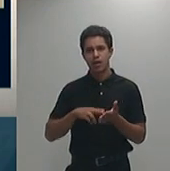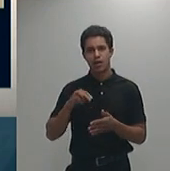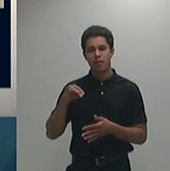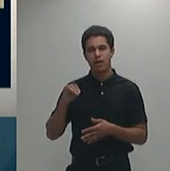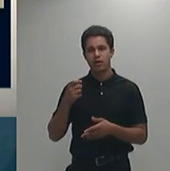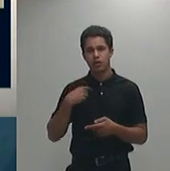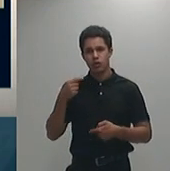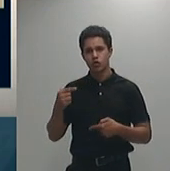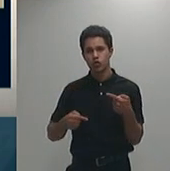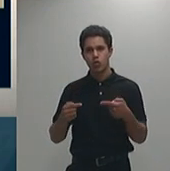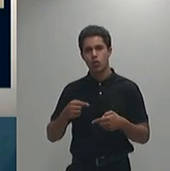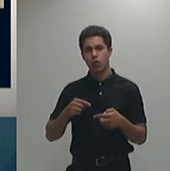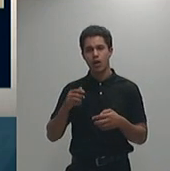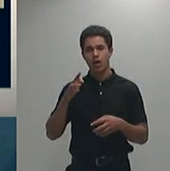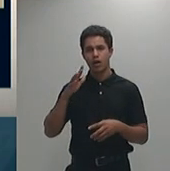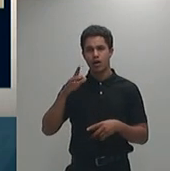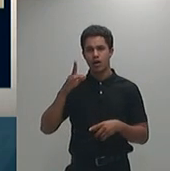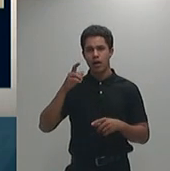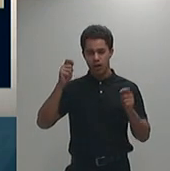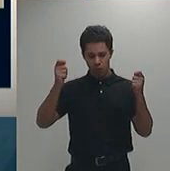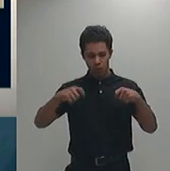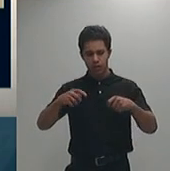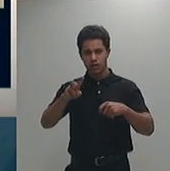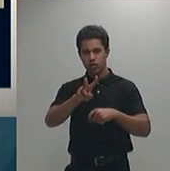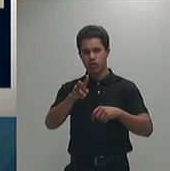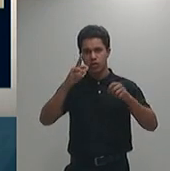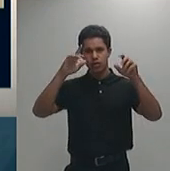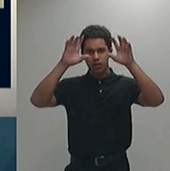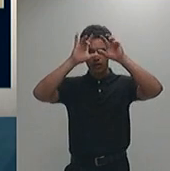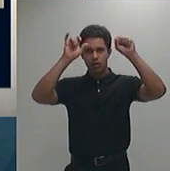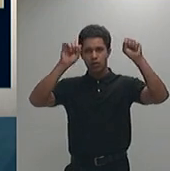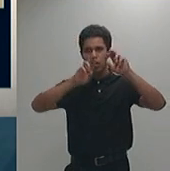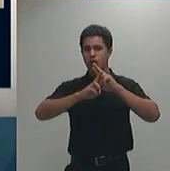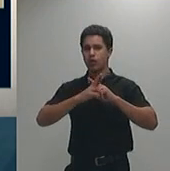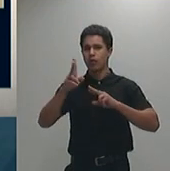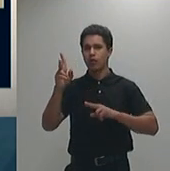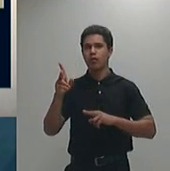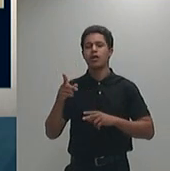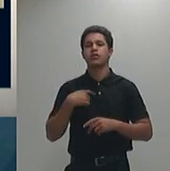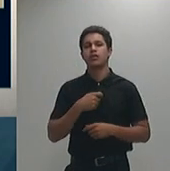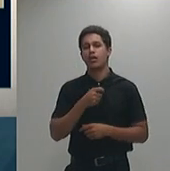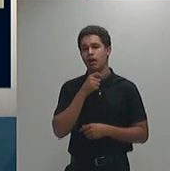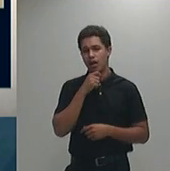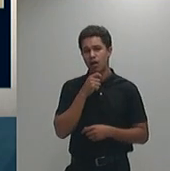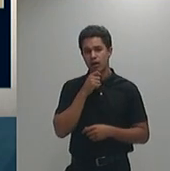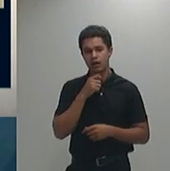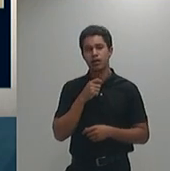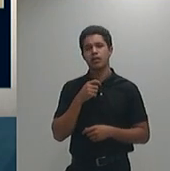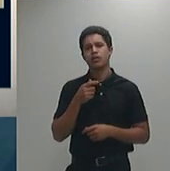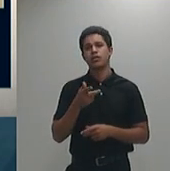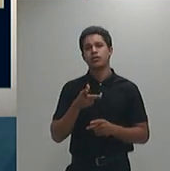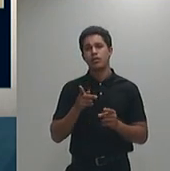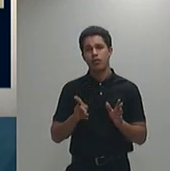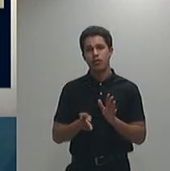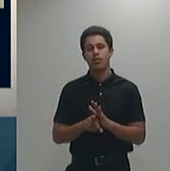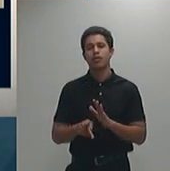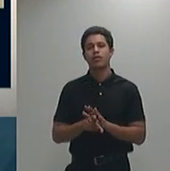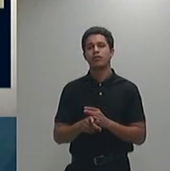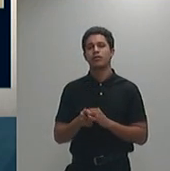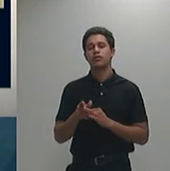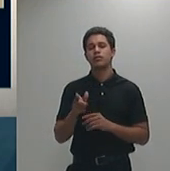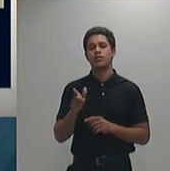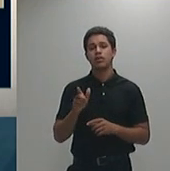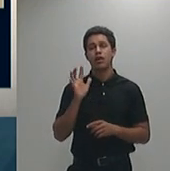competência entre o bonnaroo sabe traz que ostentam natureza jurisdicional ainda que vinculados à mesma câmera de ré vitragem sobretudo se a solução